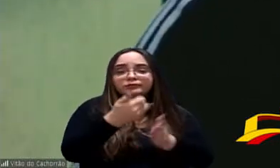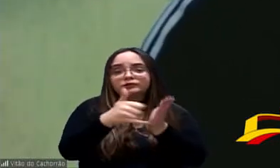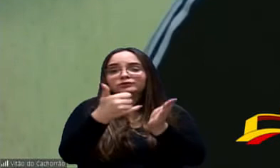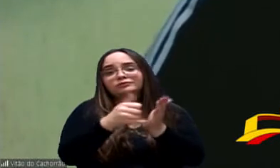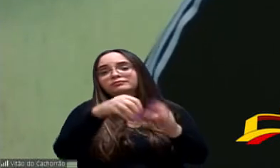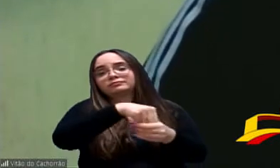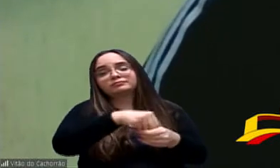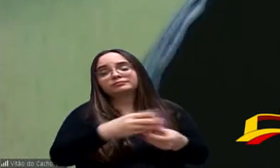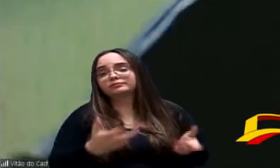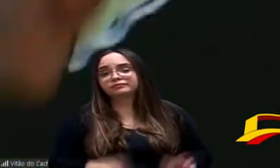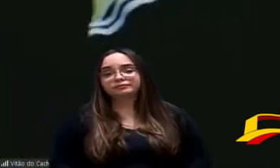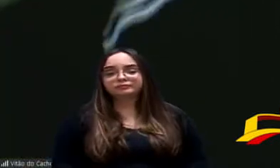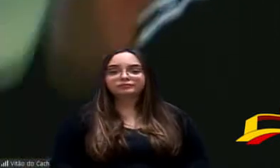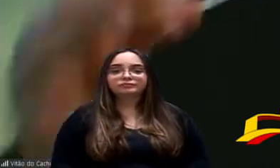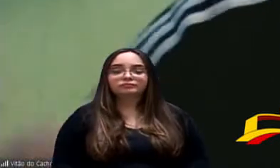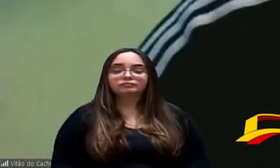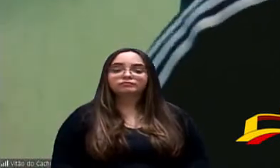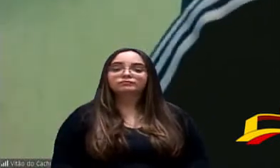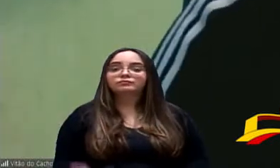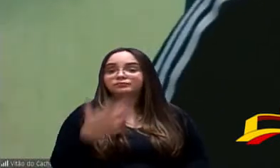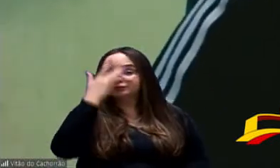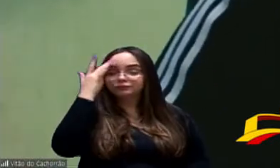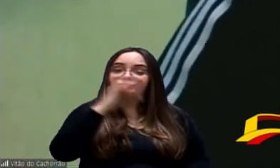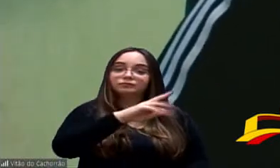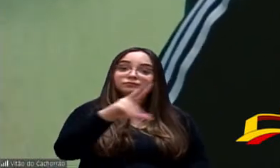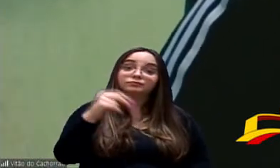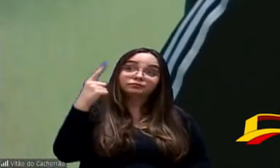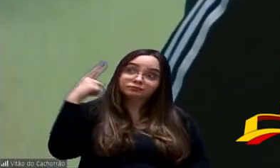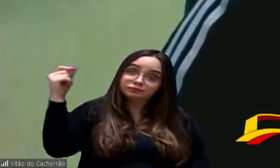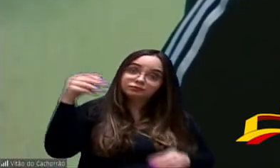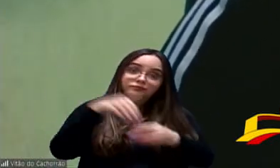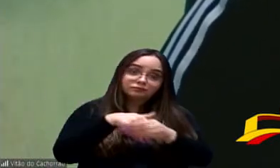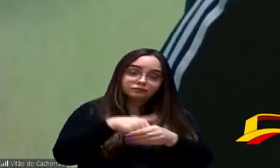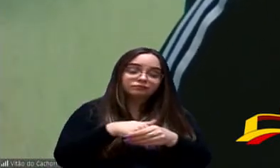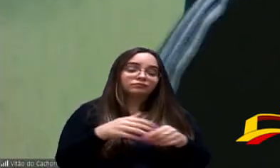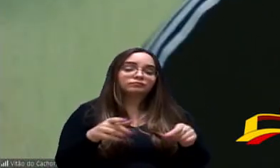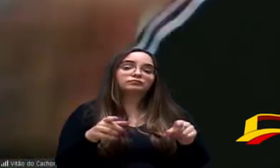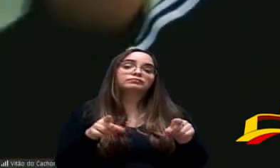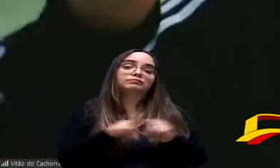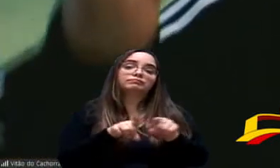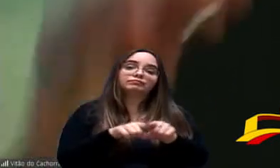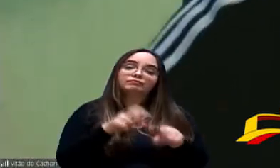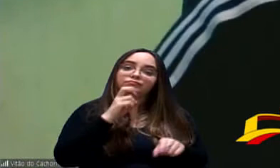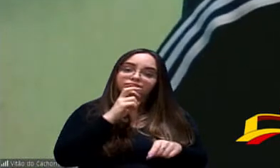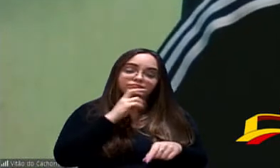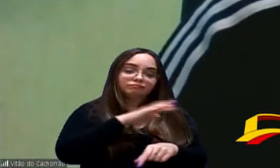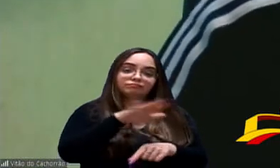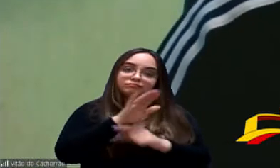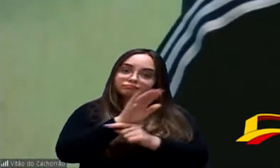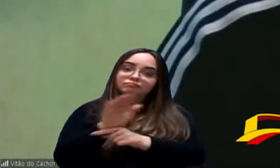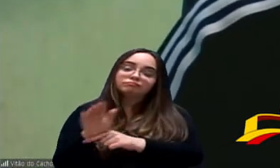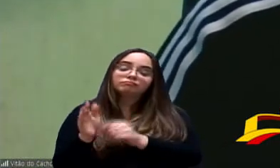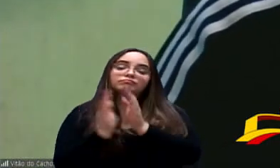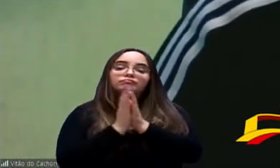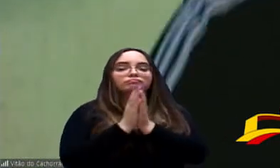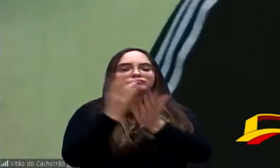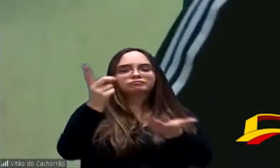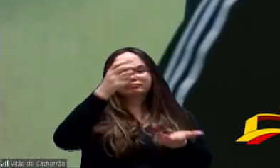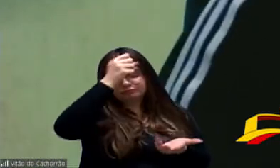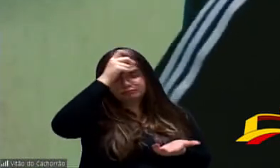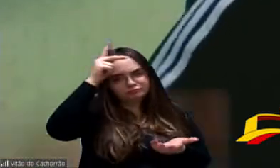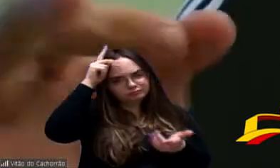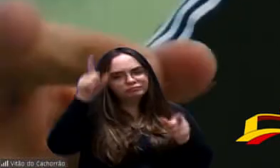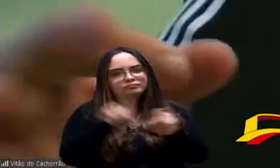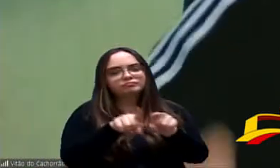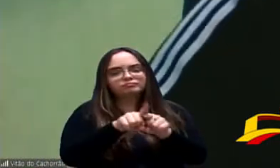nome do povo que votou em nós aqui, eu peço que o prefeito, tenho certeza que tem muita gente, muito